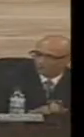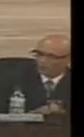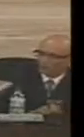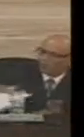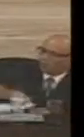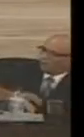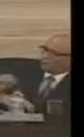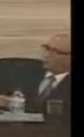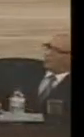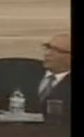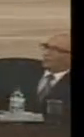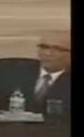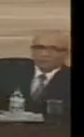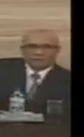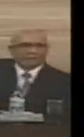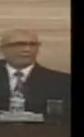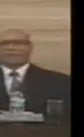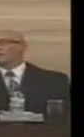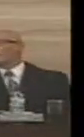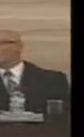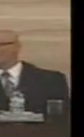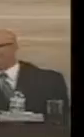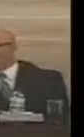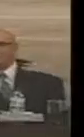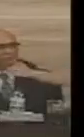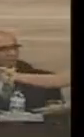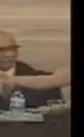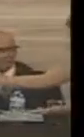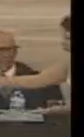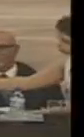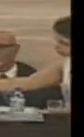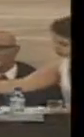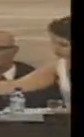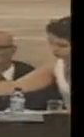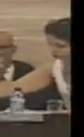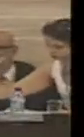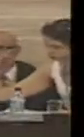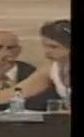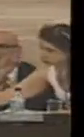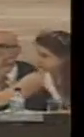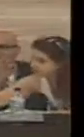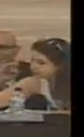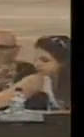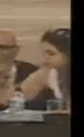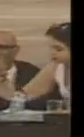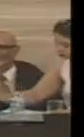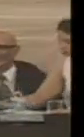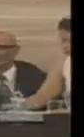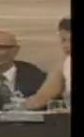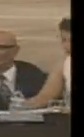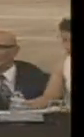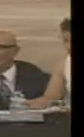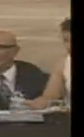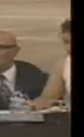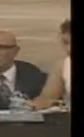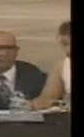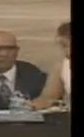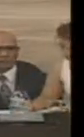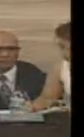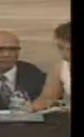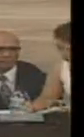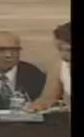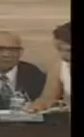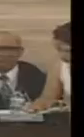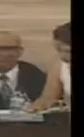O projeto de resolução 49 barra 15 foi aprovado por todos os vereadores presentes no plenário.